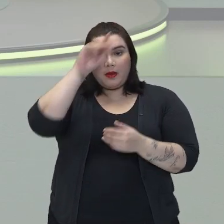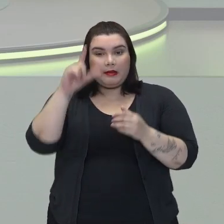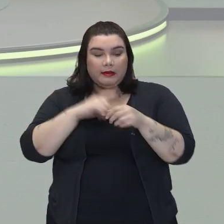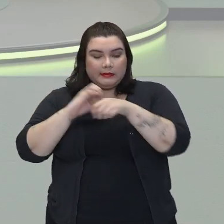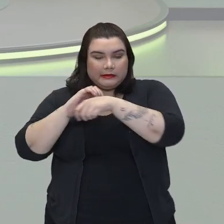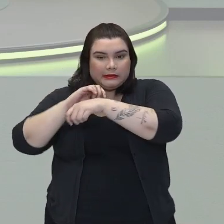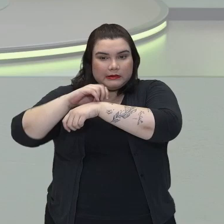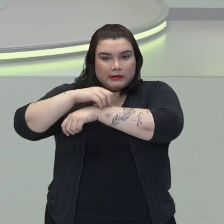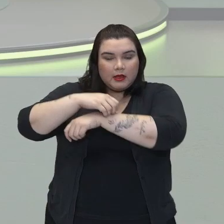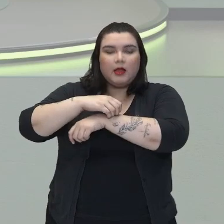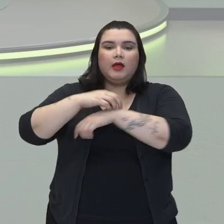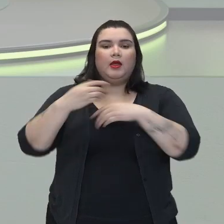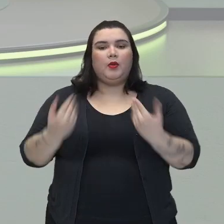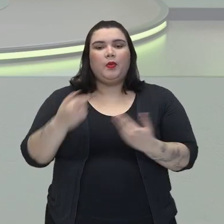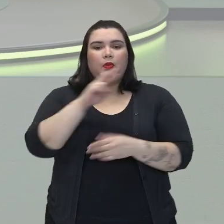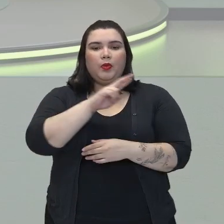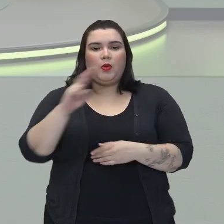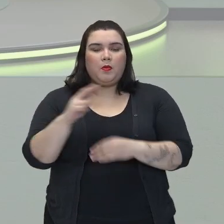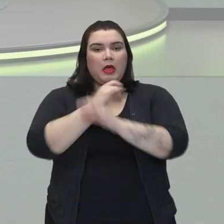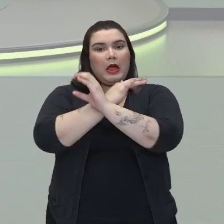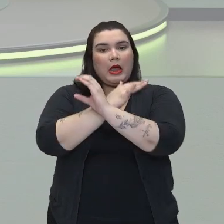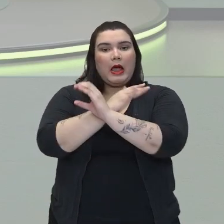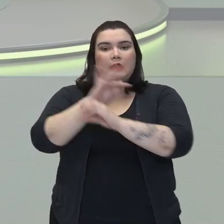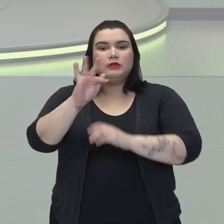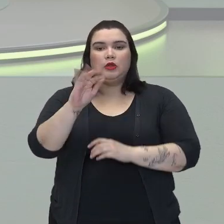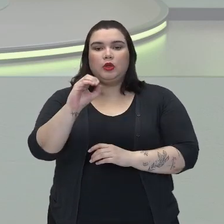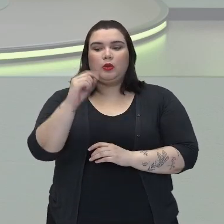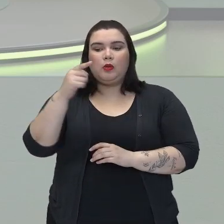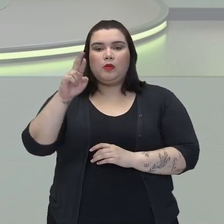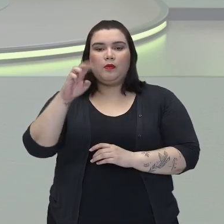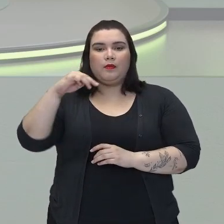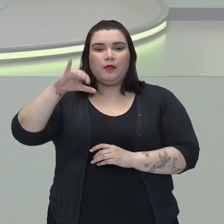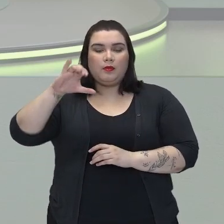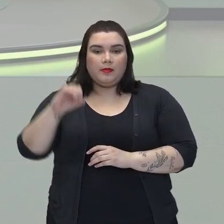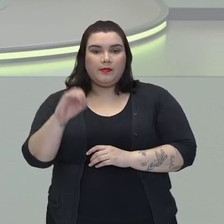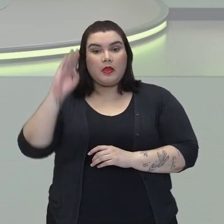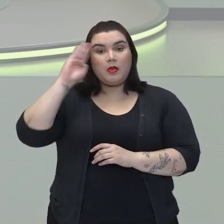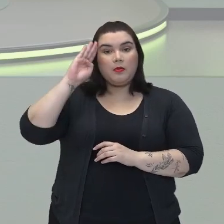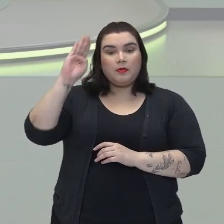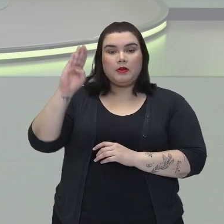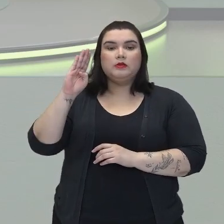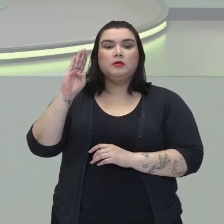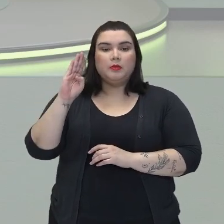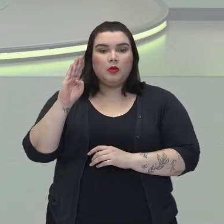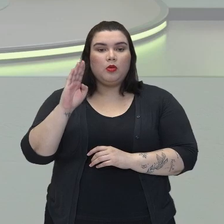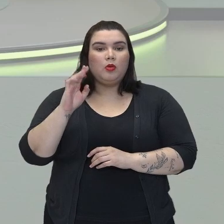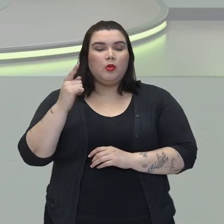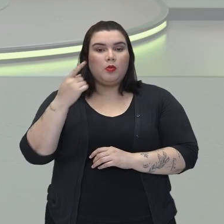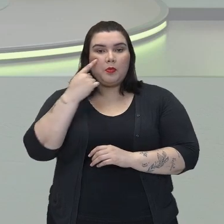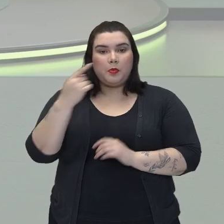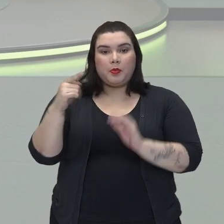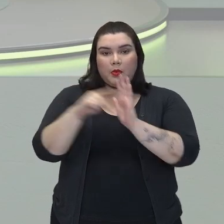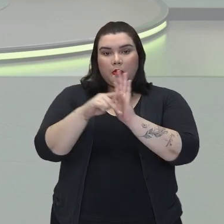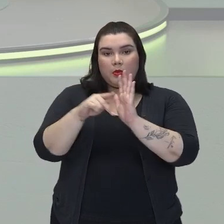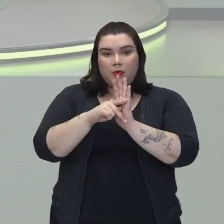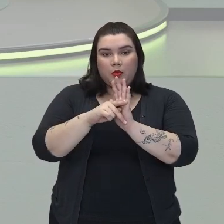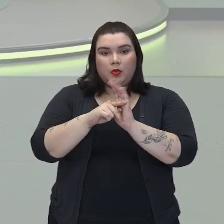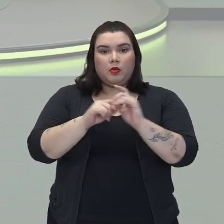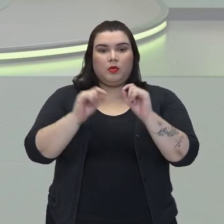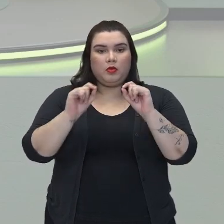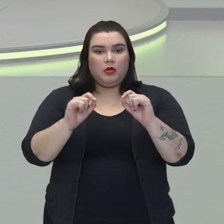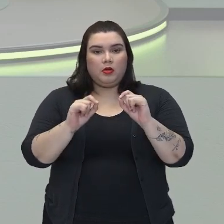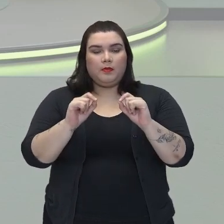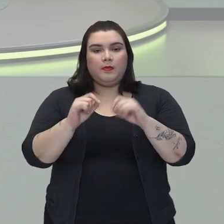é conhecido popularmente como ácido fórmico. E uma das principais aplicações do ácido fórmico é como fixador